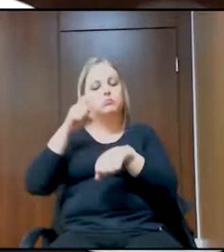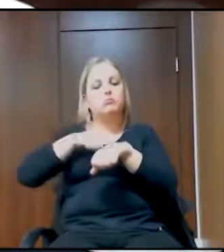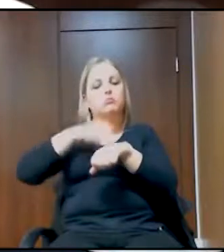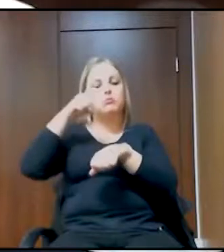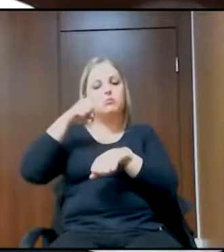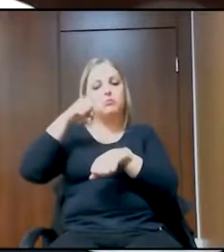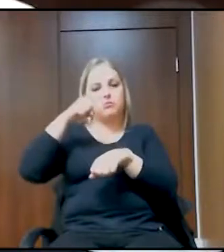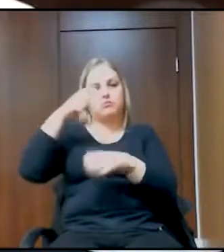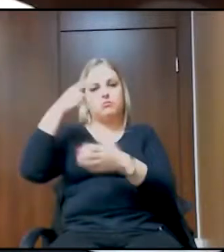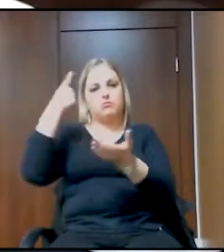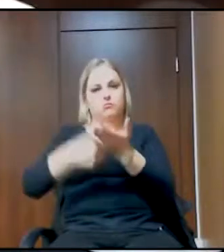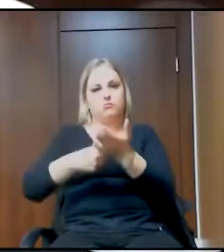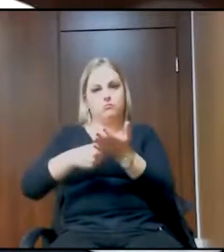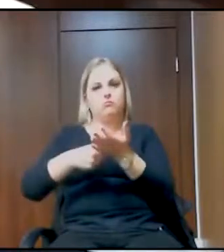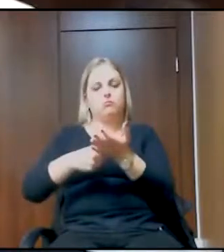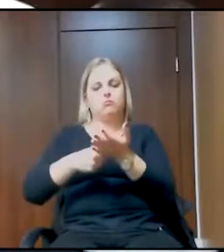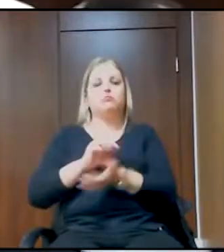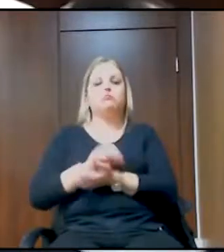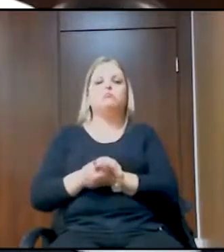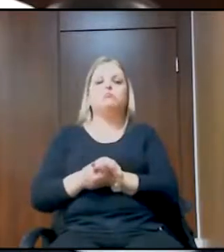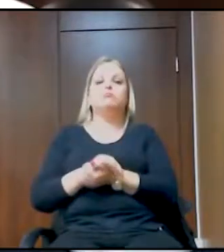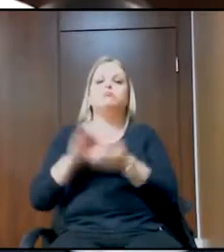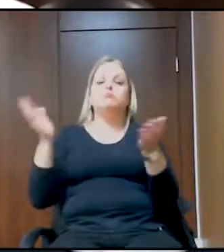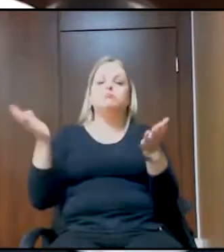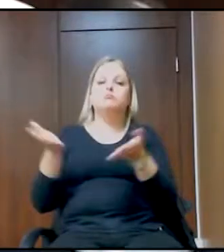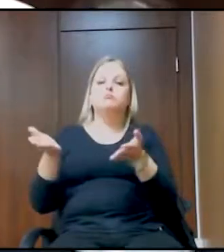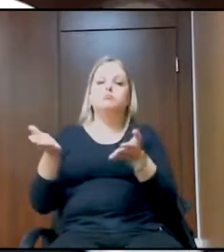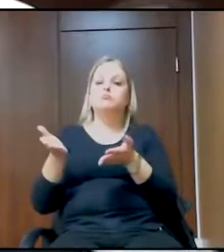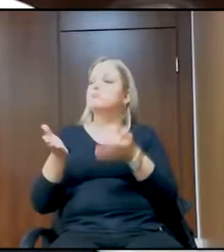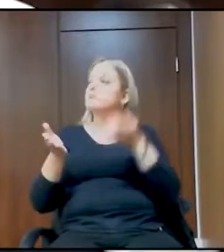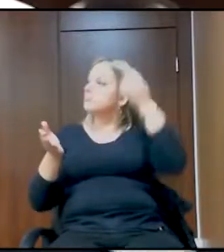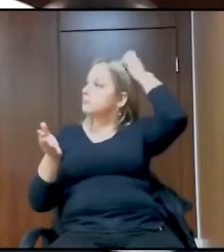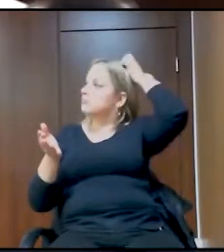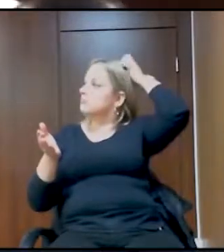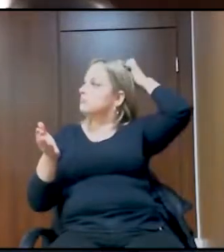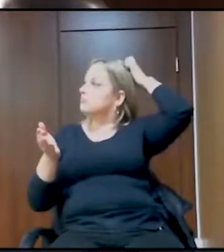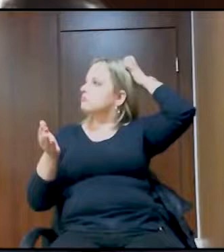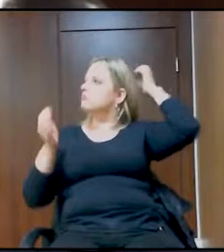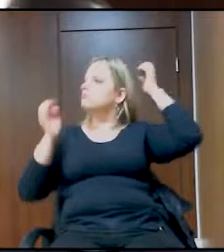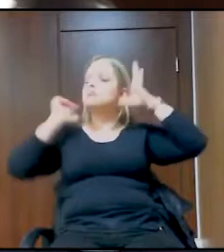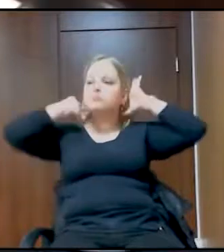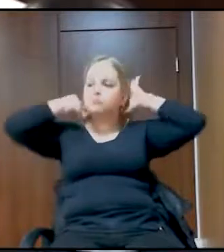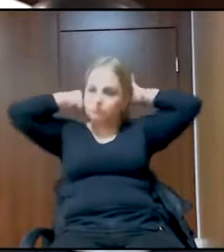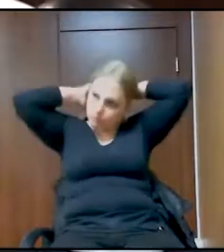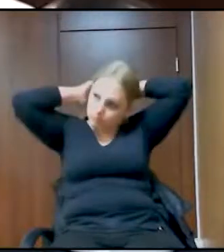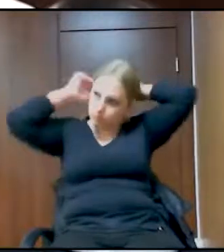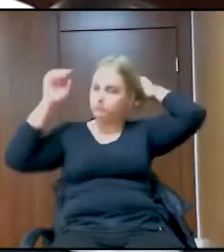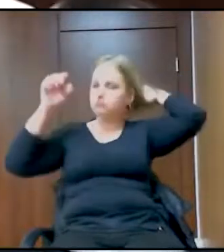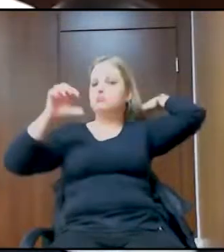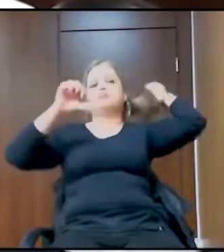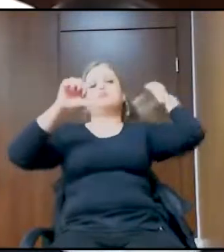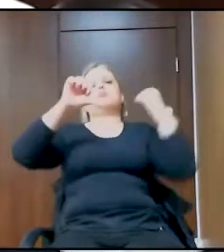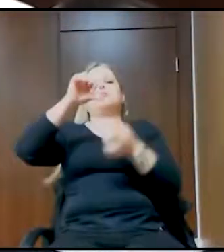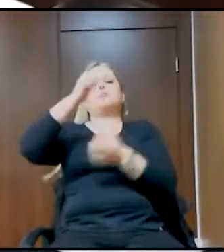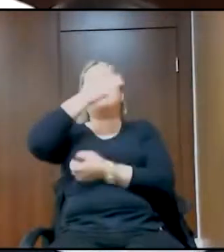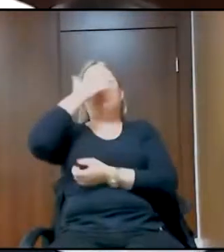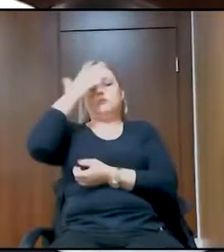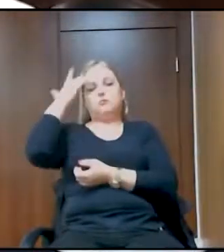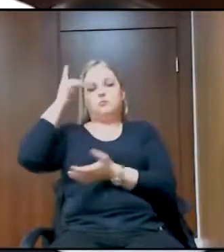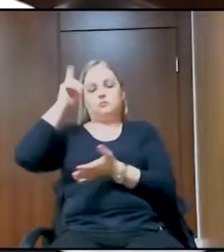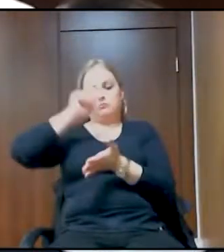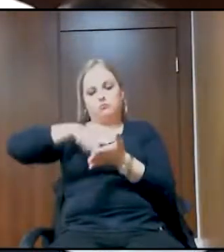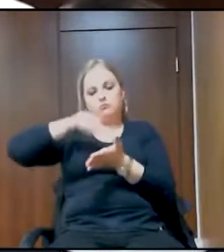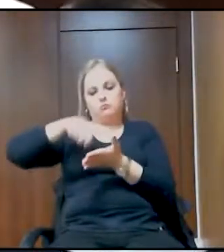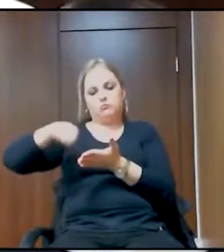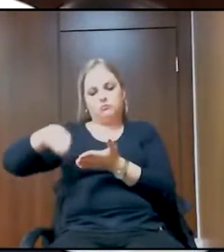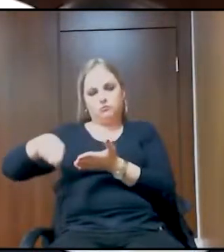edital. Então, a gente vai fazer... Quantas pessoas já estão inscritas? 9. A gente tem 9 inscritos até agora.